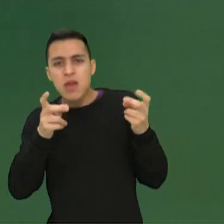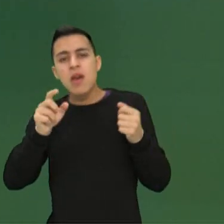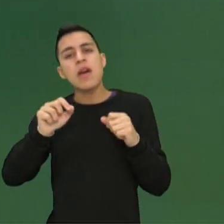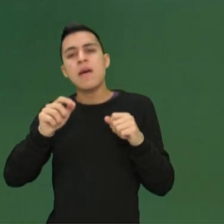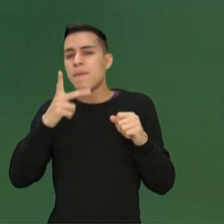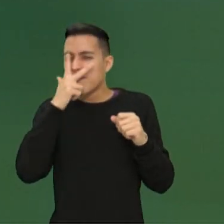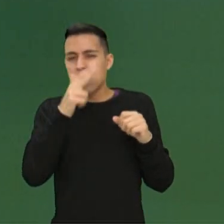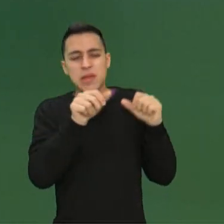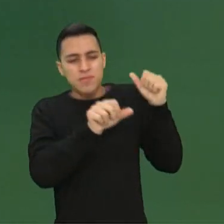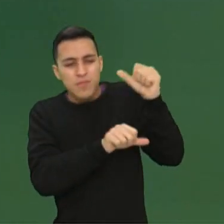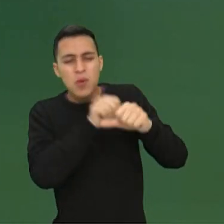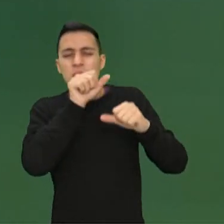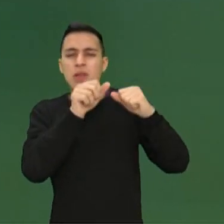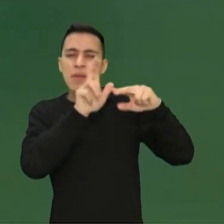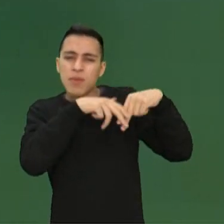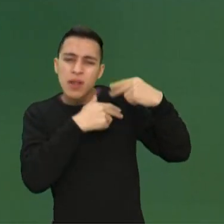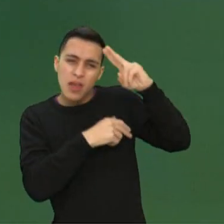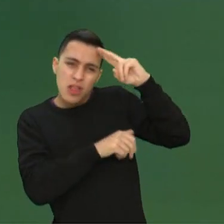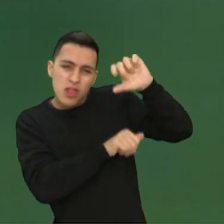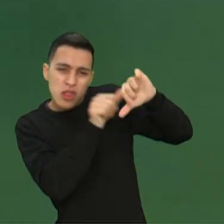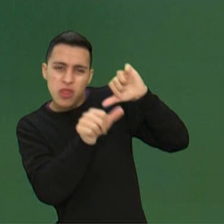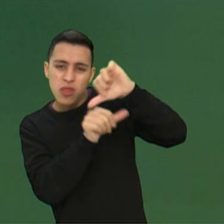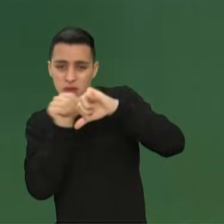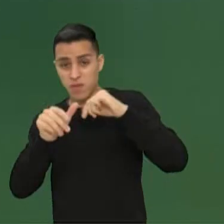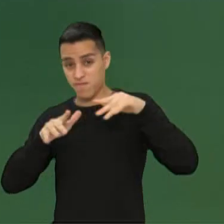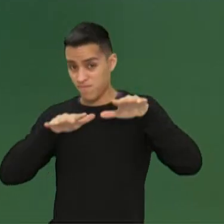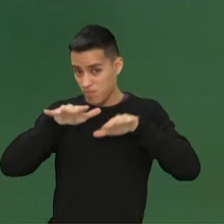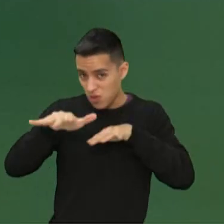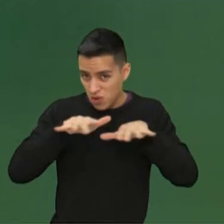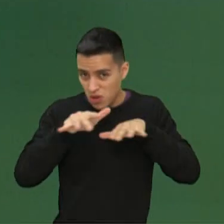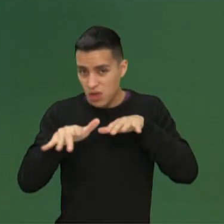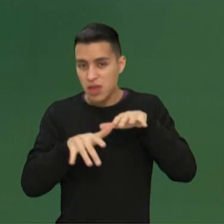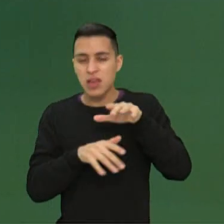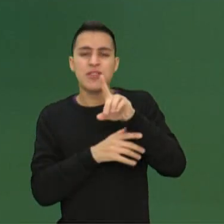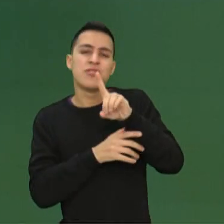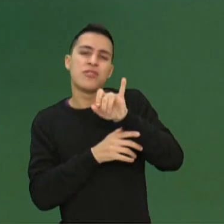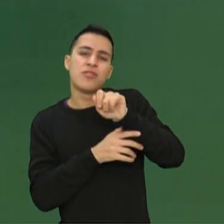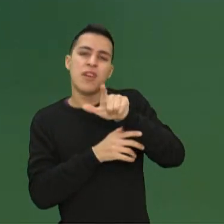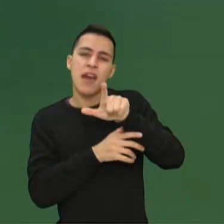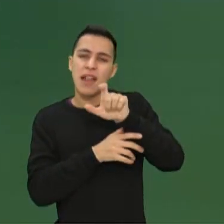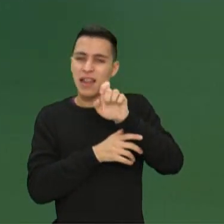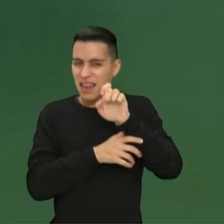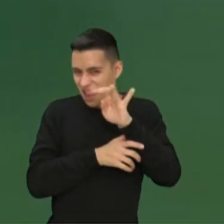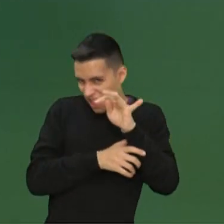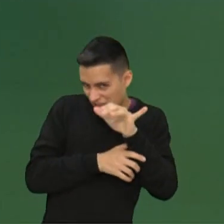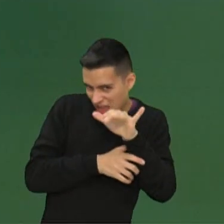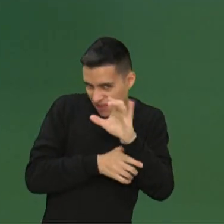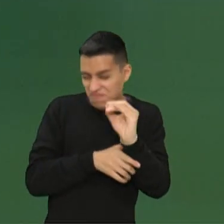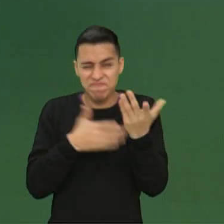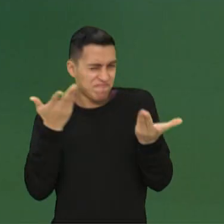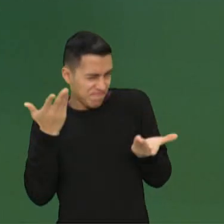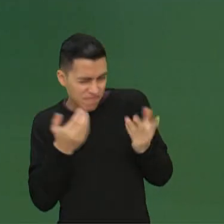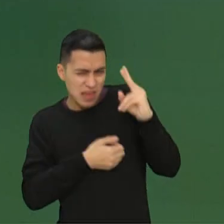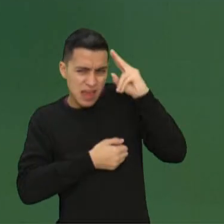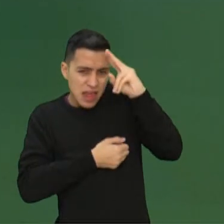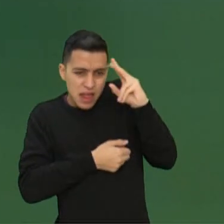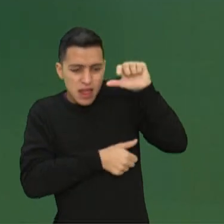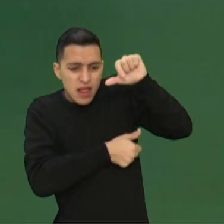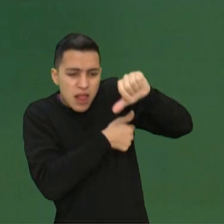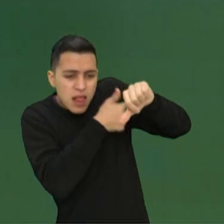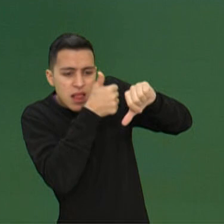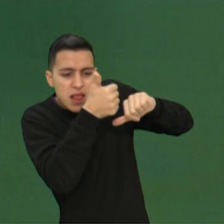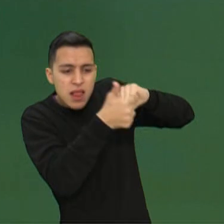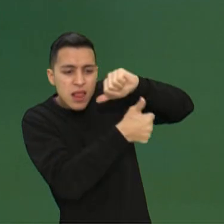a história evolui em um movimento dialético, tá? A história vai mudando dentro